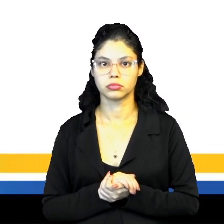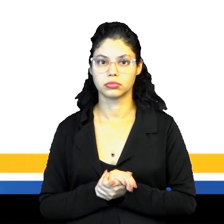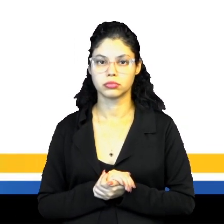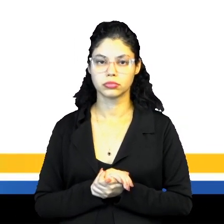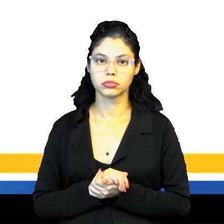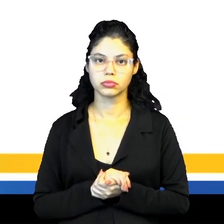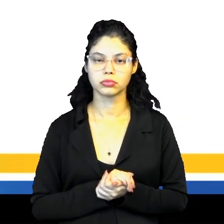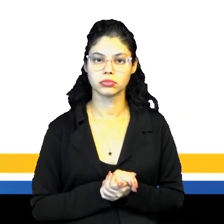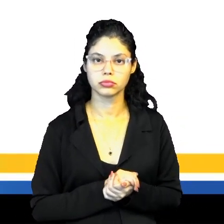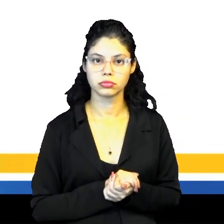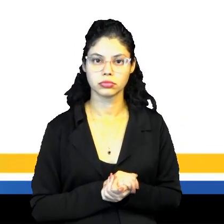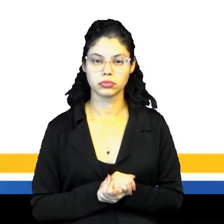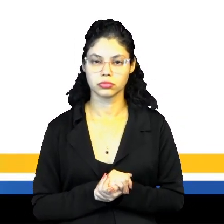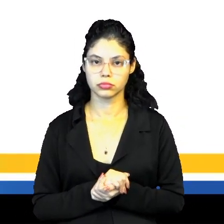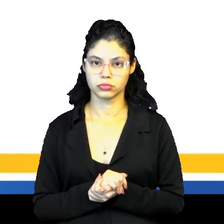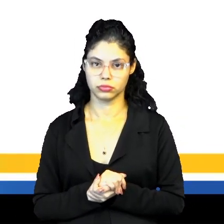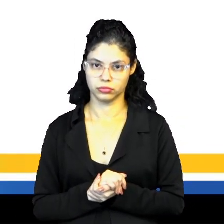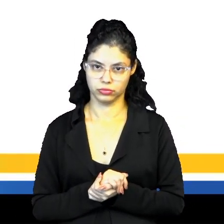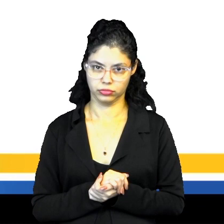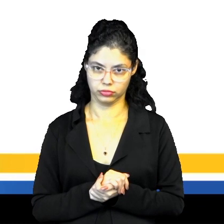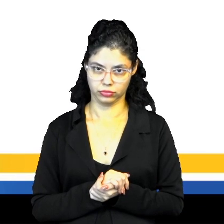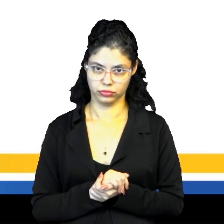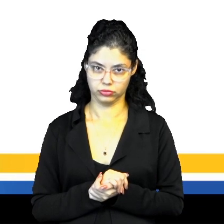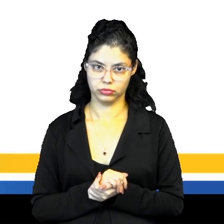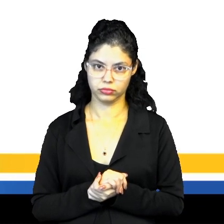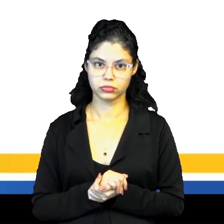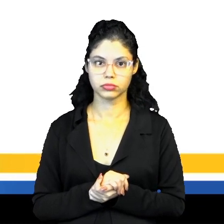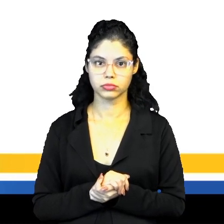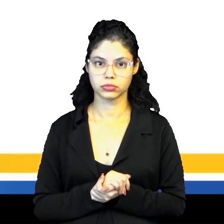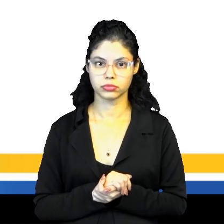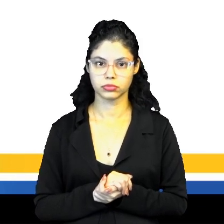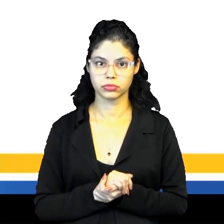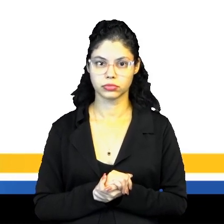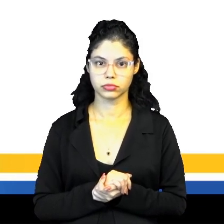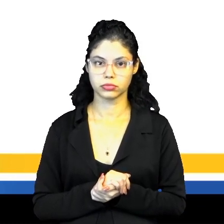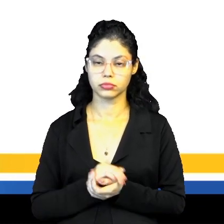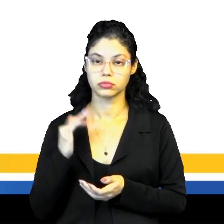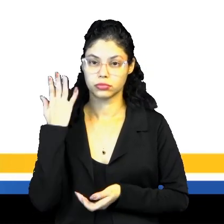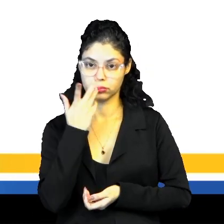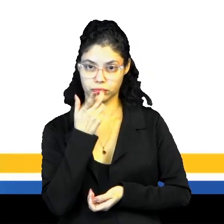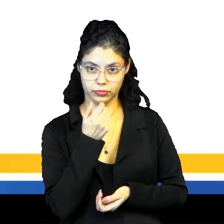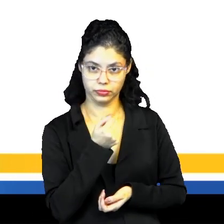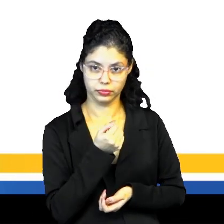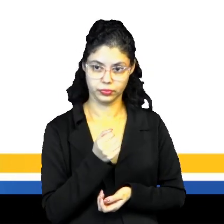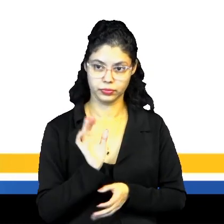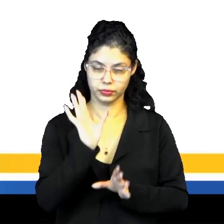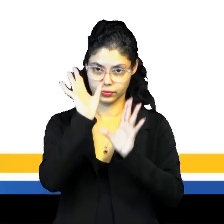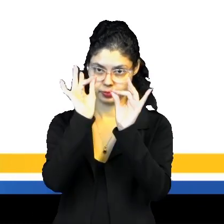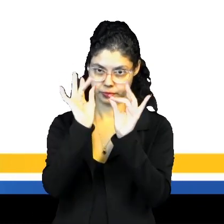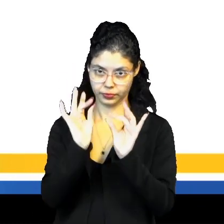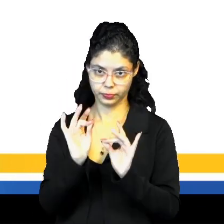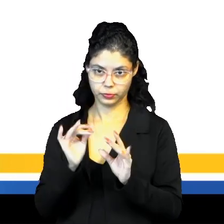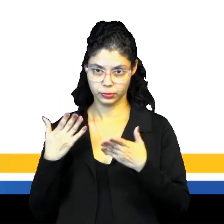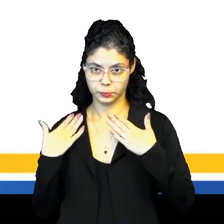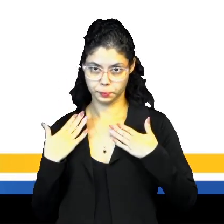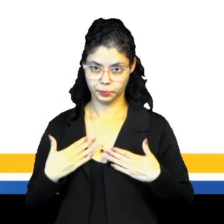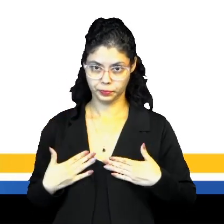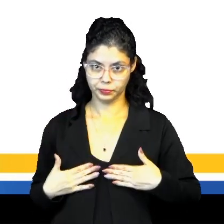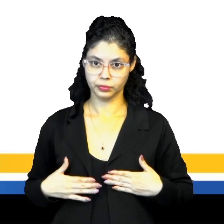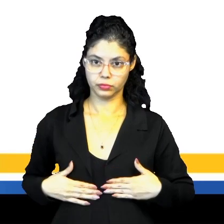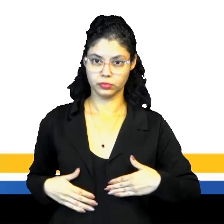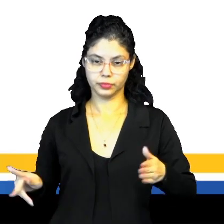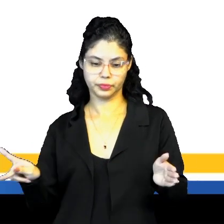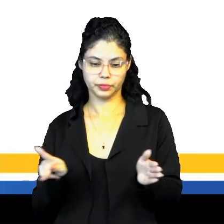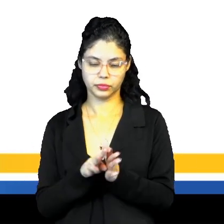Nós temos também aí os estereotipos, né, os estereótipos de beleza, que é os estereótipos de beleza, questão da